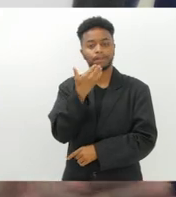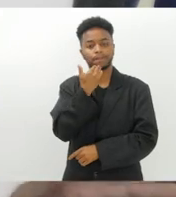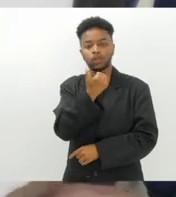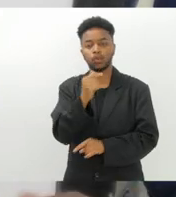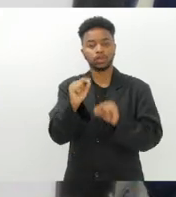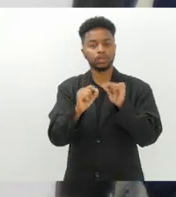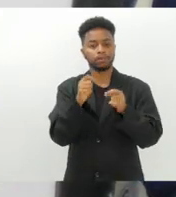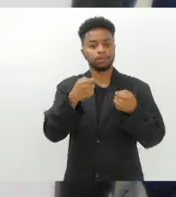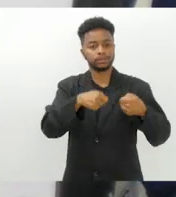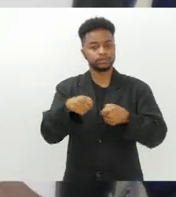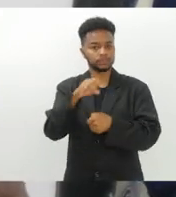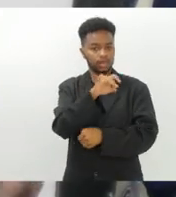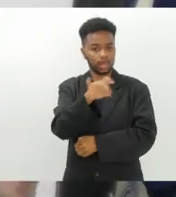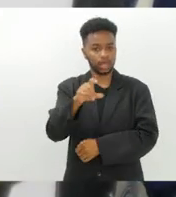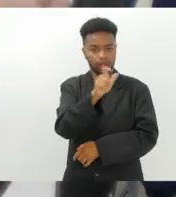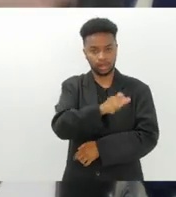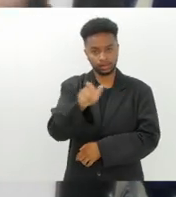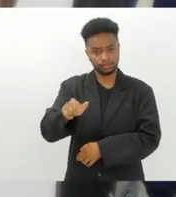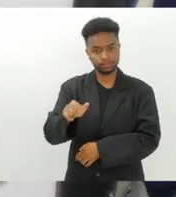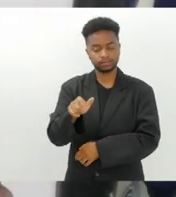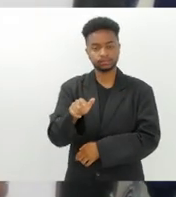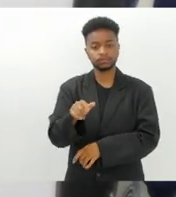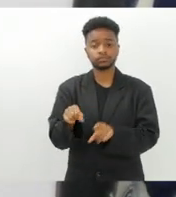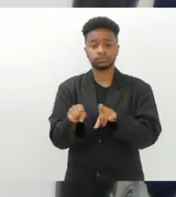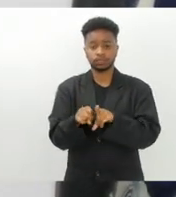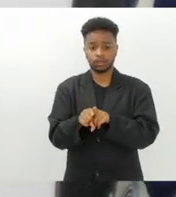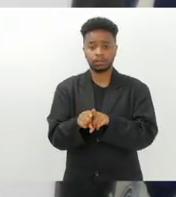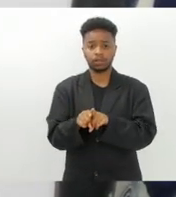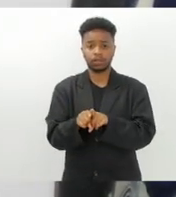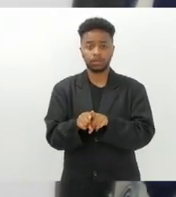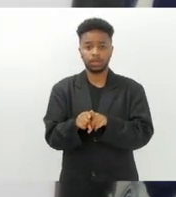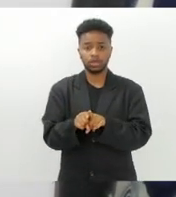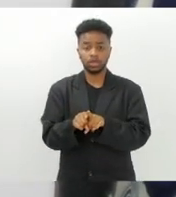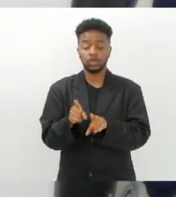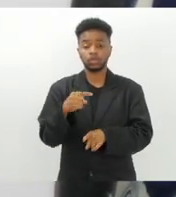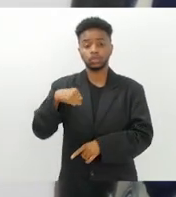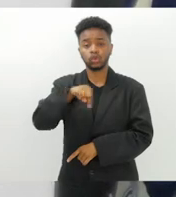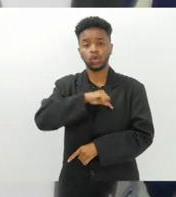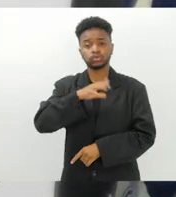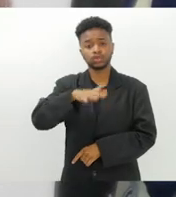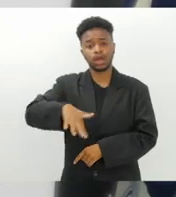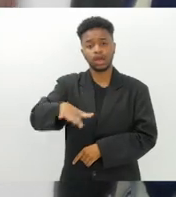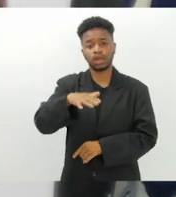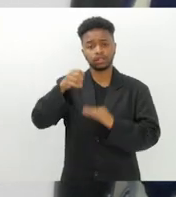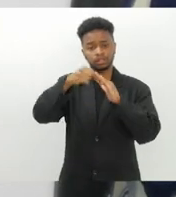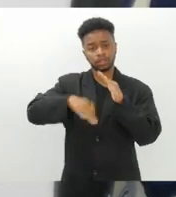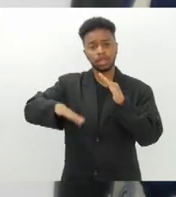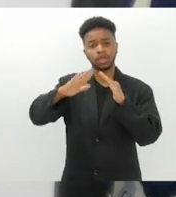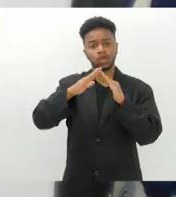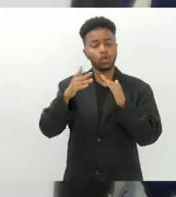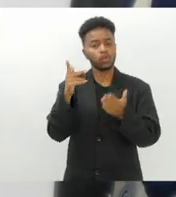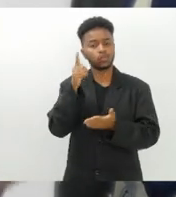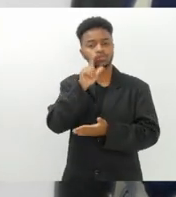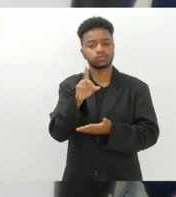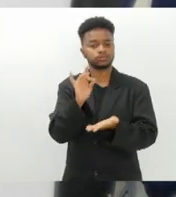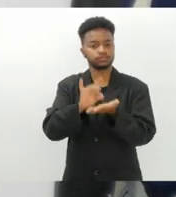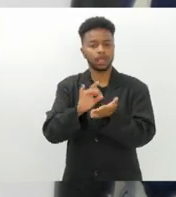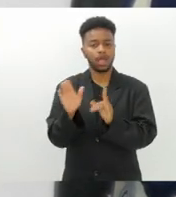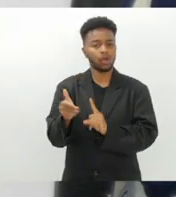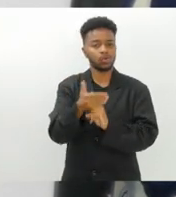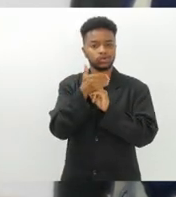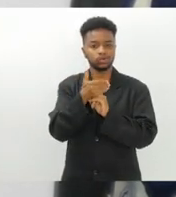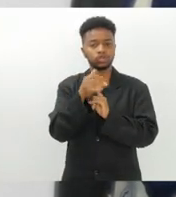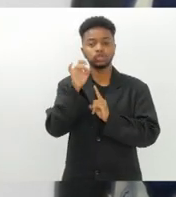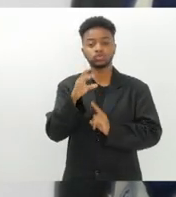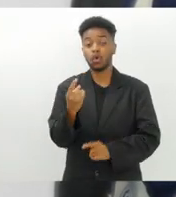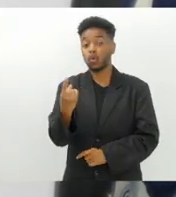de todos os nossos irmãos e fazer dos nossos espaços de terreiro verdadeiros espaços de acolhimento, mas não só para